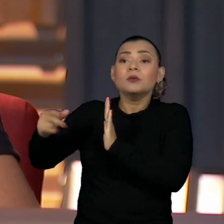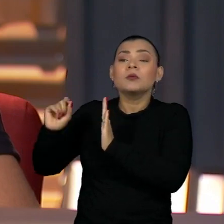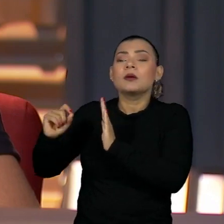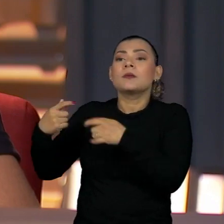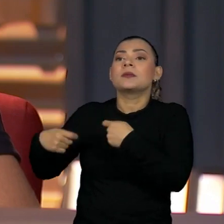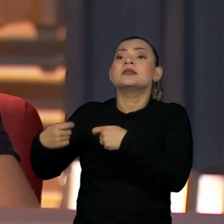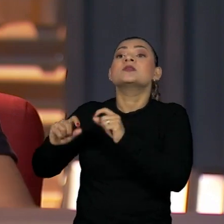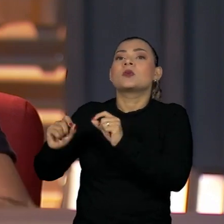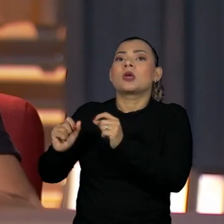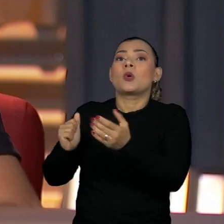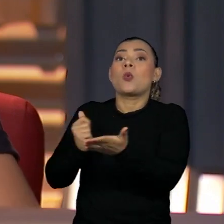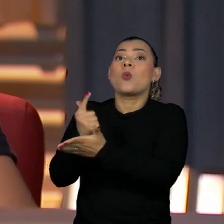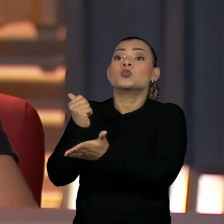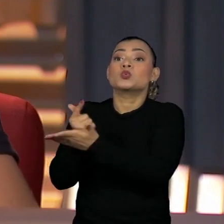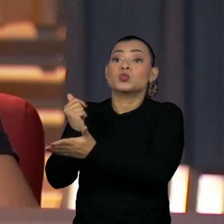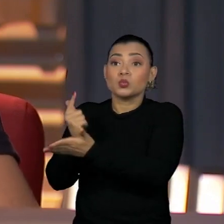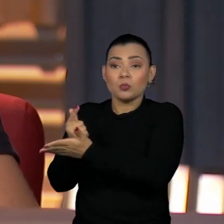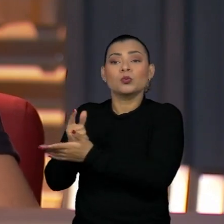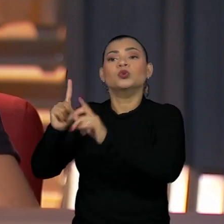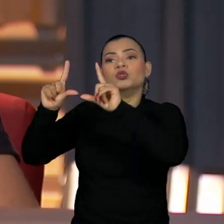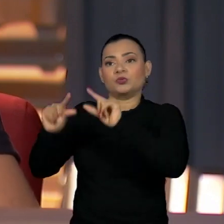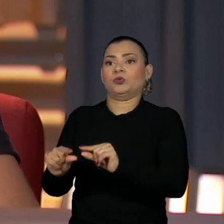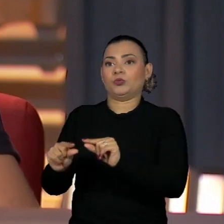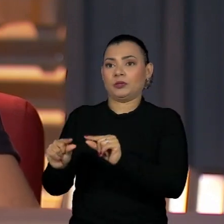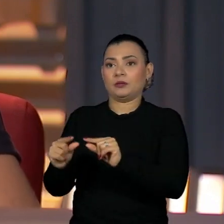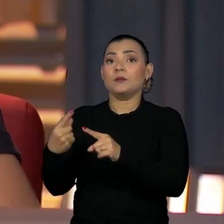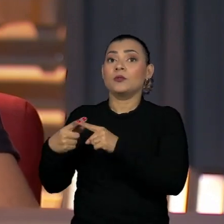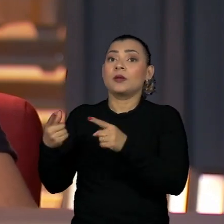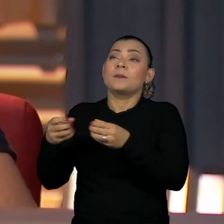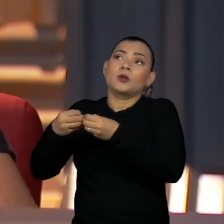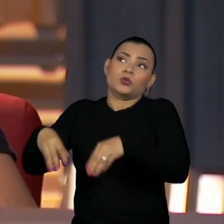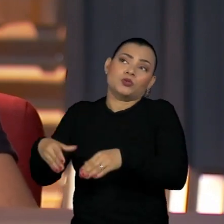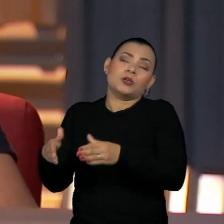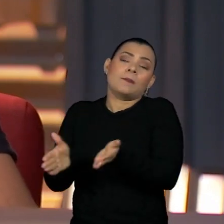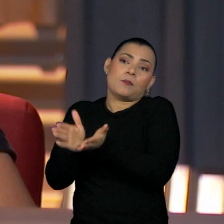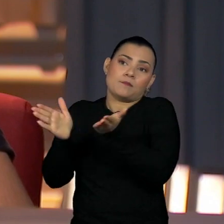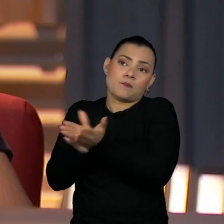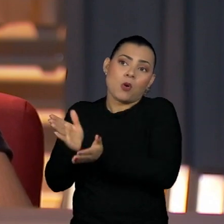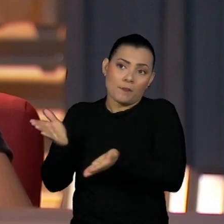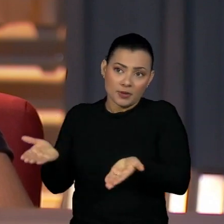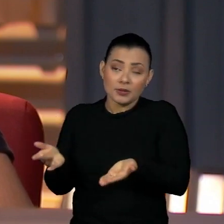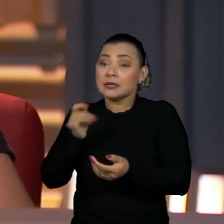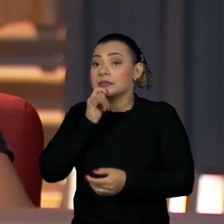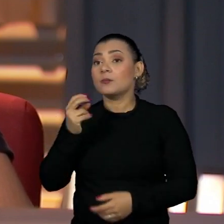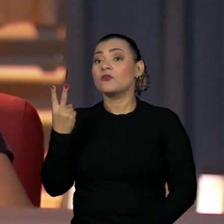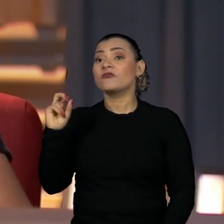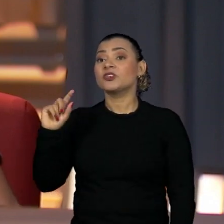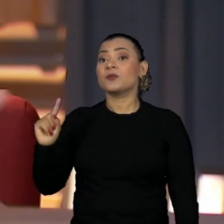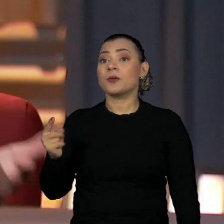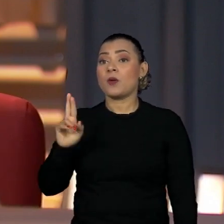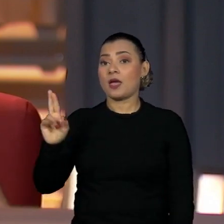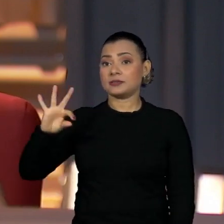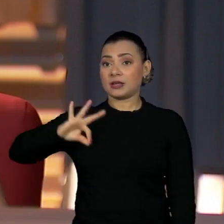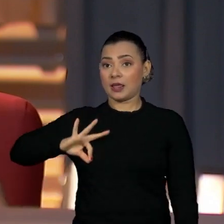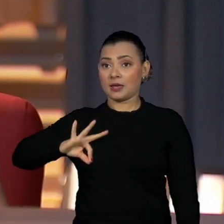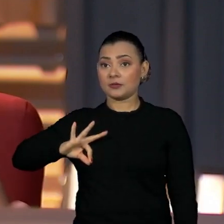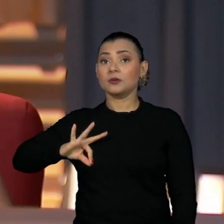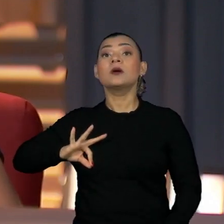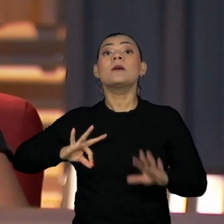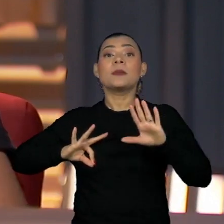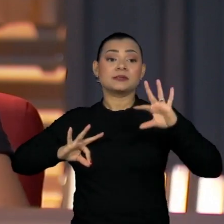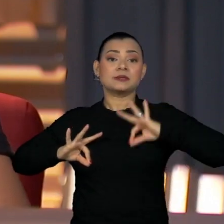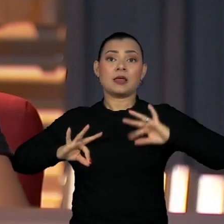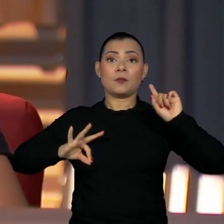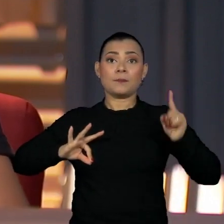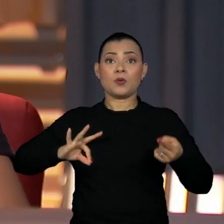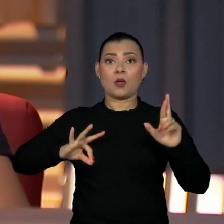sobre o consumo, que é o que mais prejudica os pobres. Sim. Né, proporcionalmente. Então, se um cara tem uma renda de 20 mil reais e o cara ganha R$1.000 e